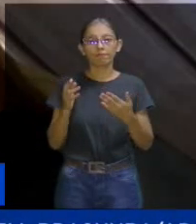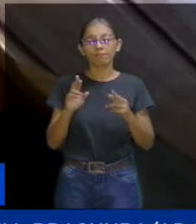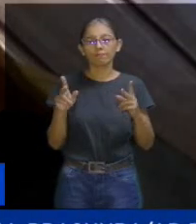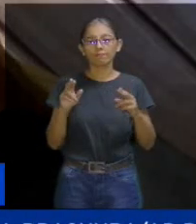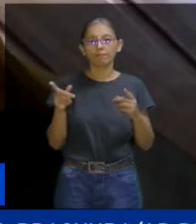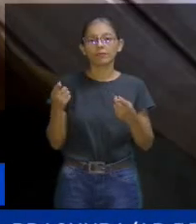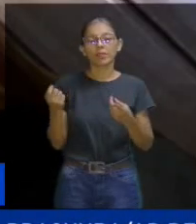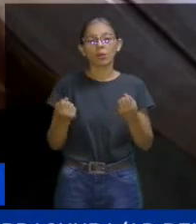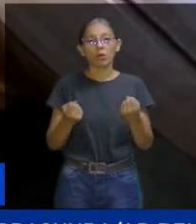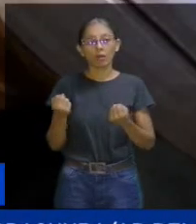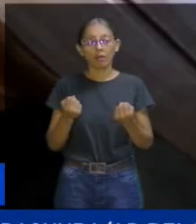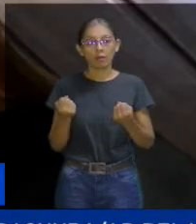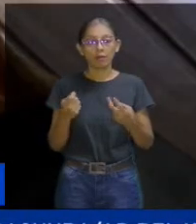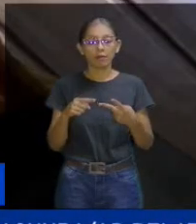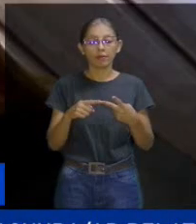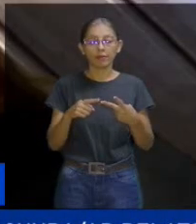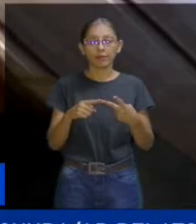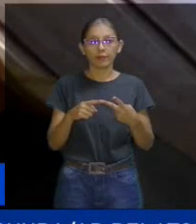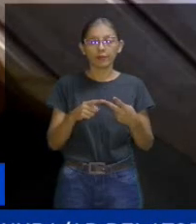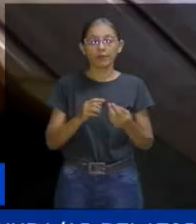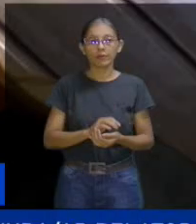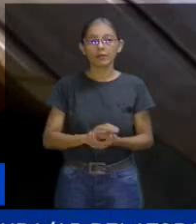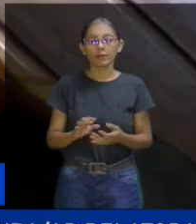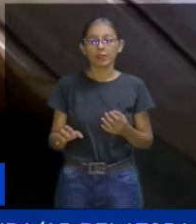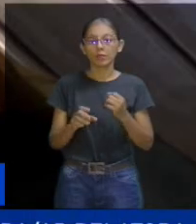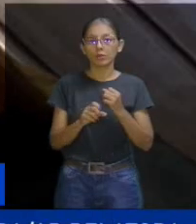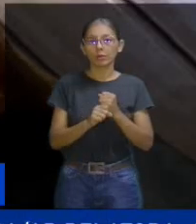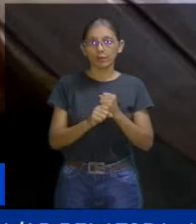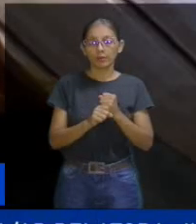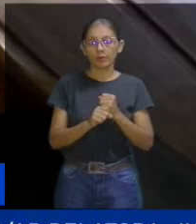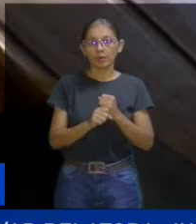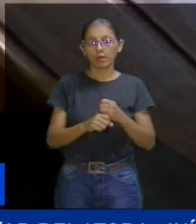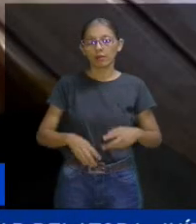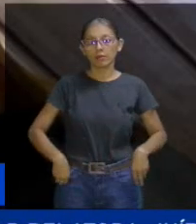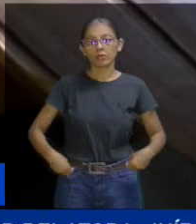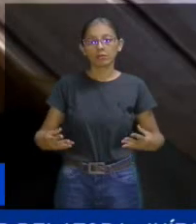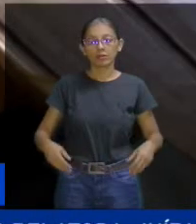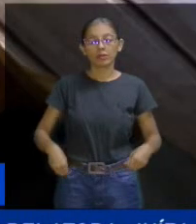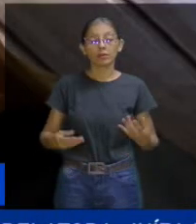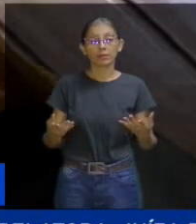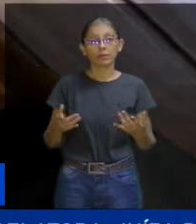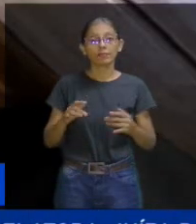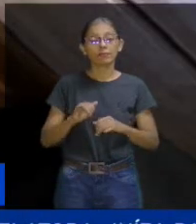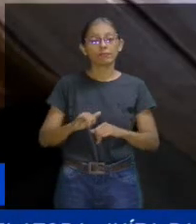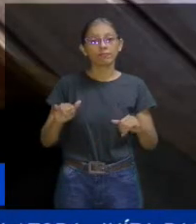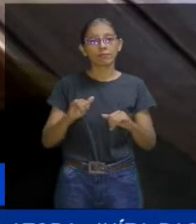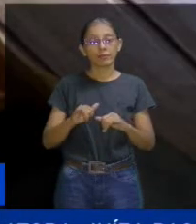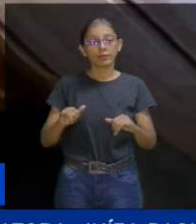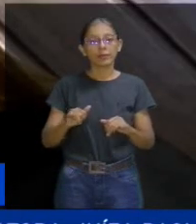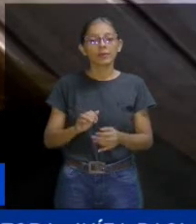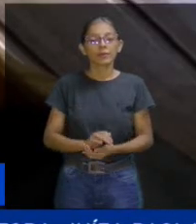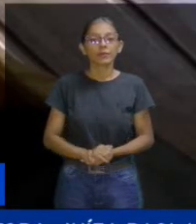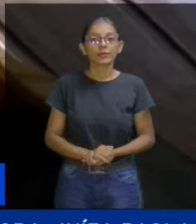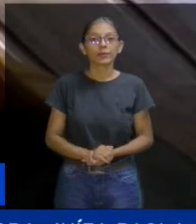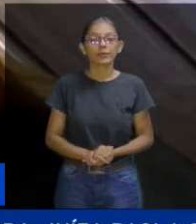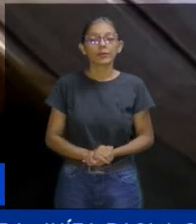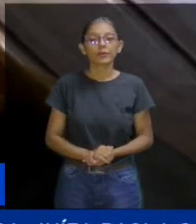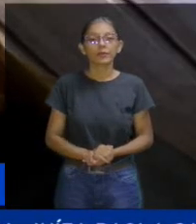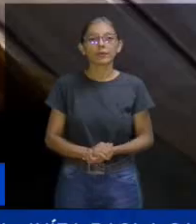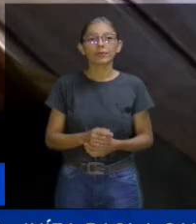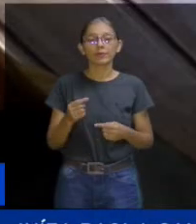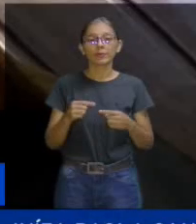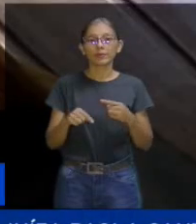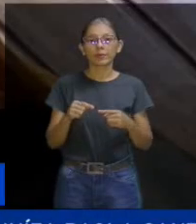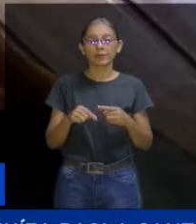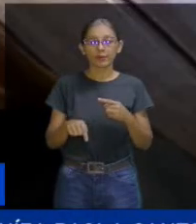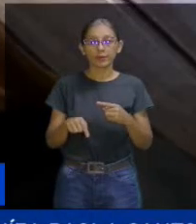veículo automotor para uma somatória do limite de 20% dos gastos de campanha, na medida em que o referido objeto não consiste em um